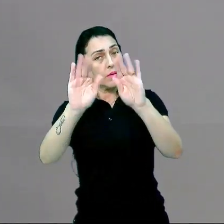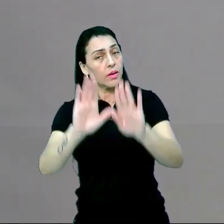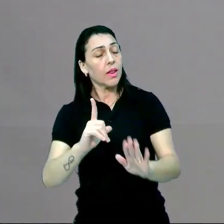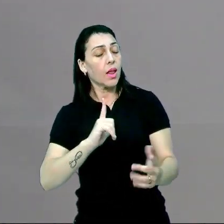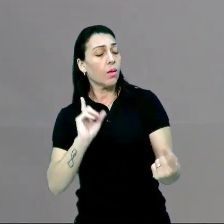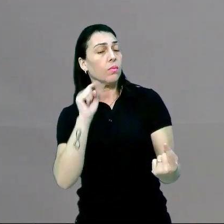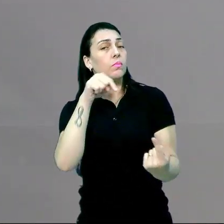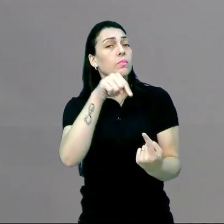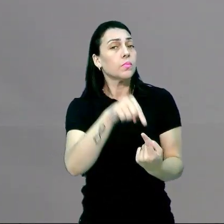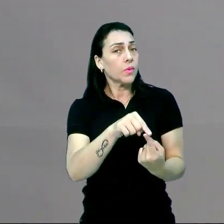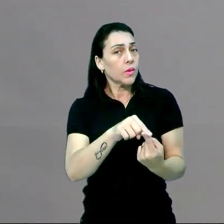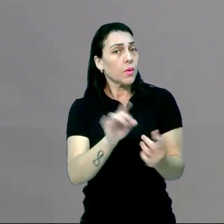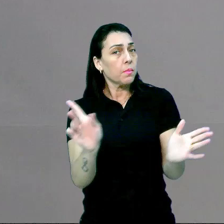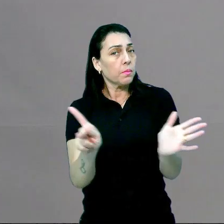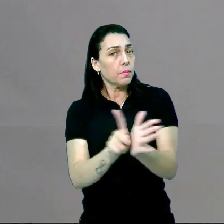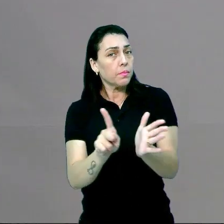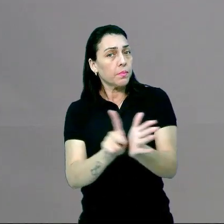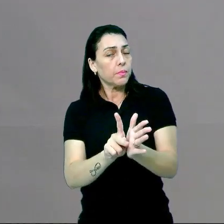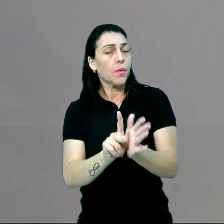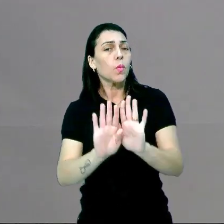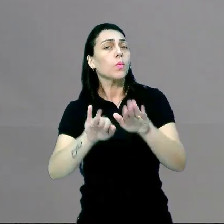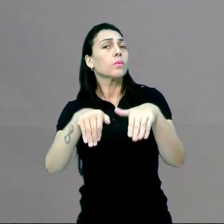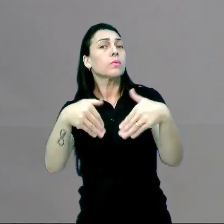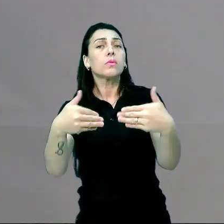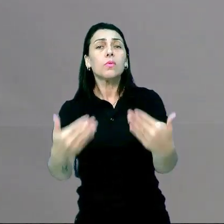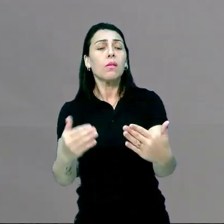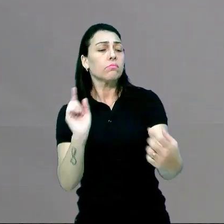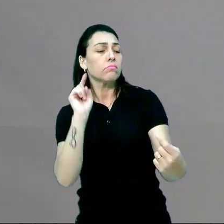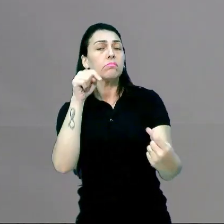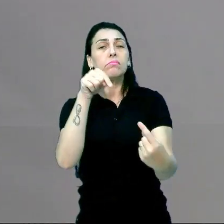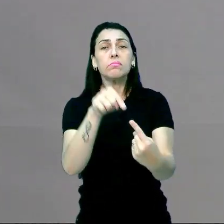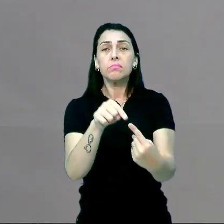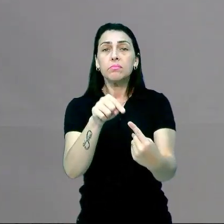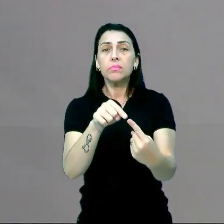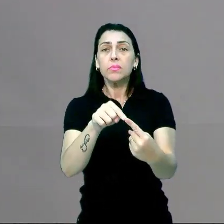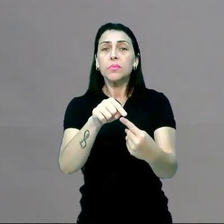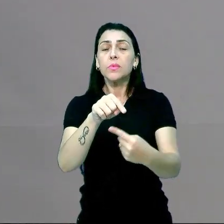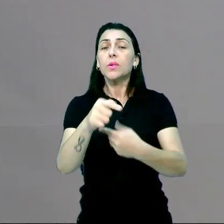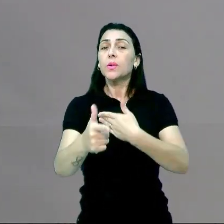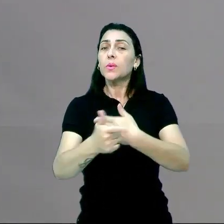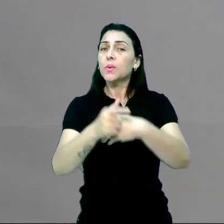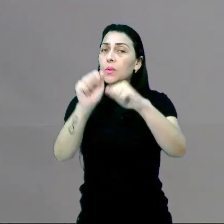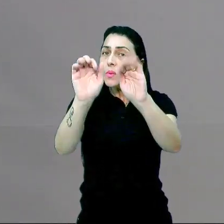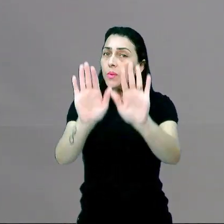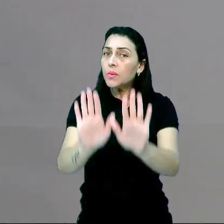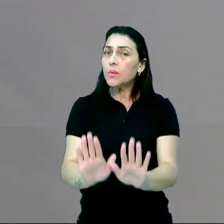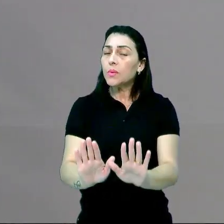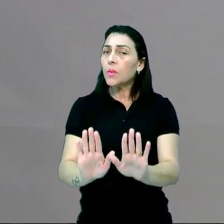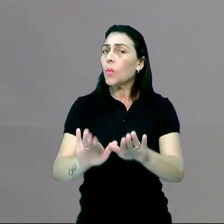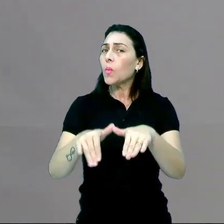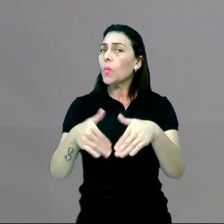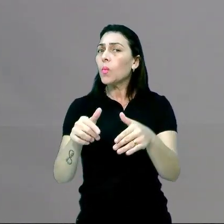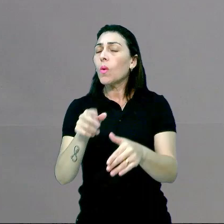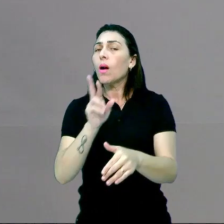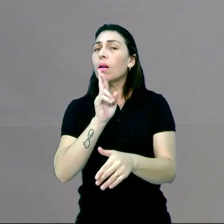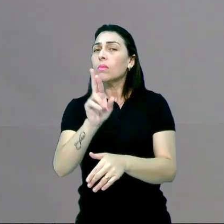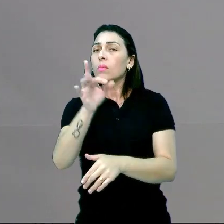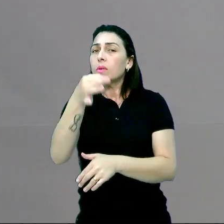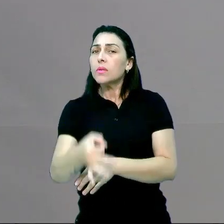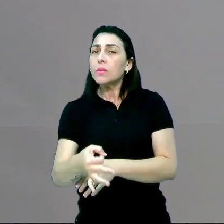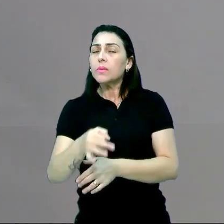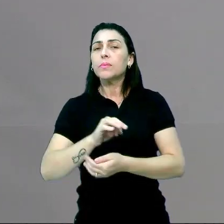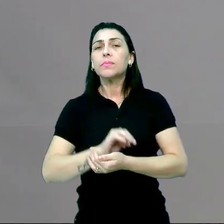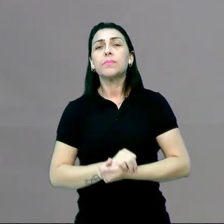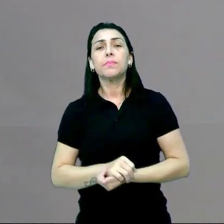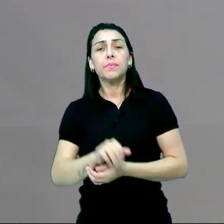um objetivo específico. Qual é o objetivo do cartaz? Qual alternativa vocês